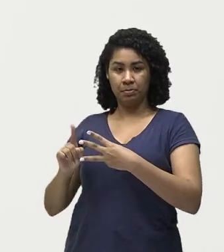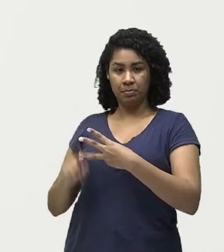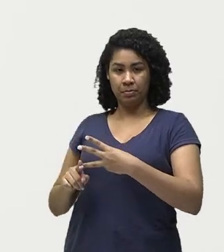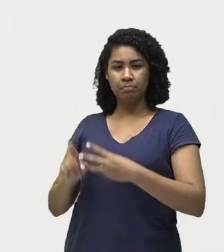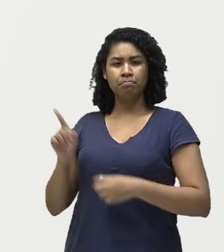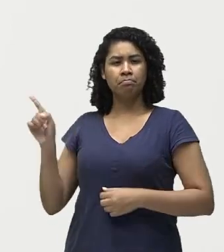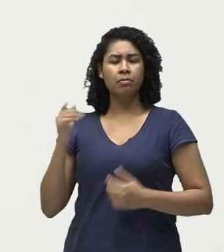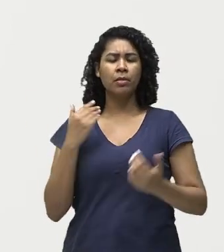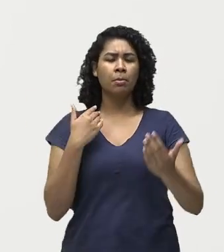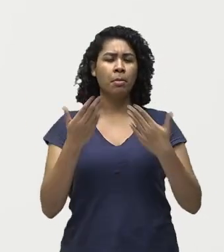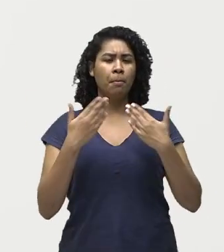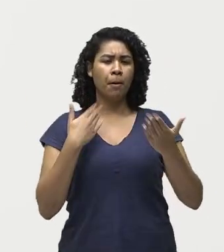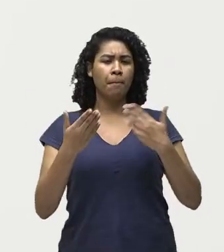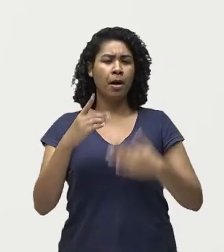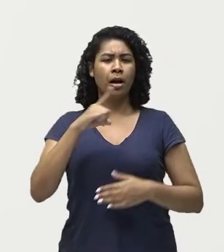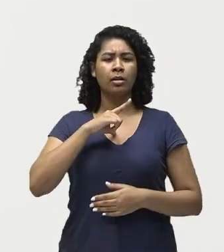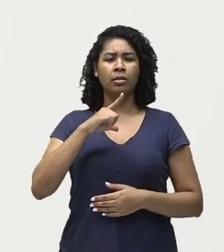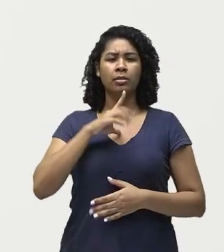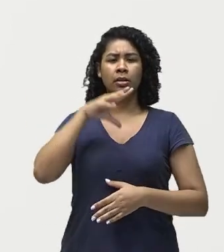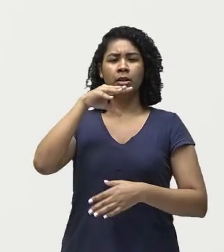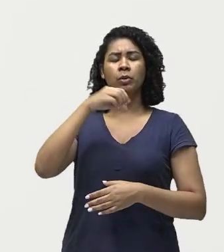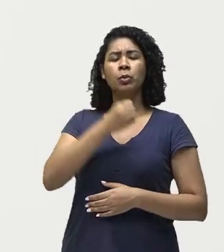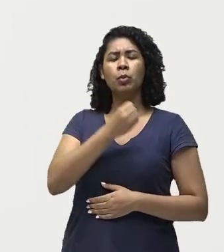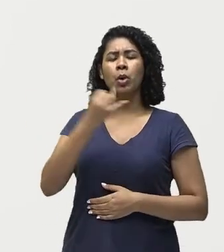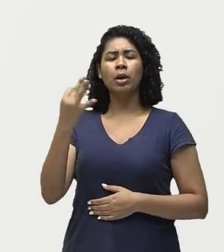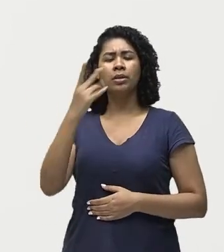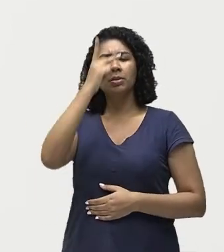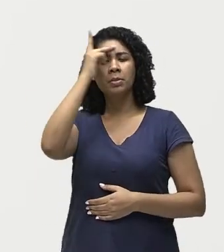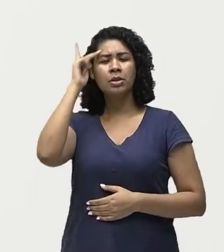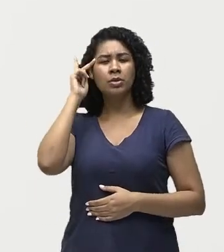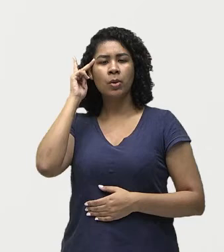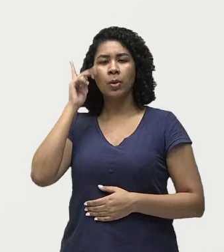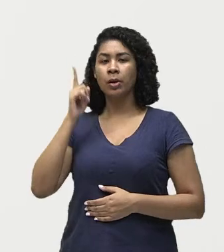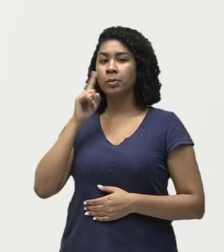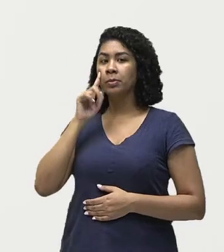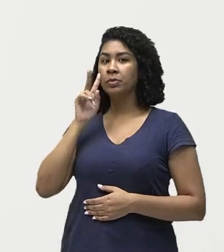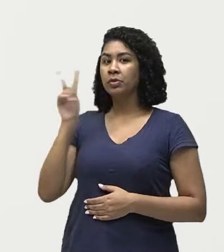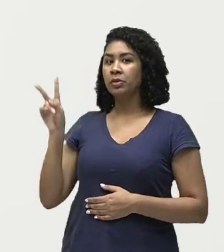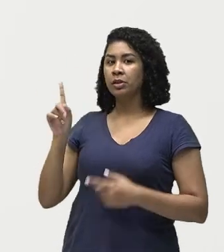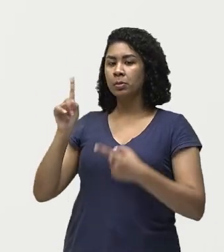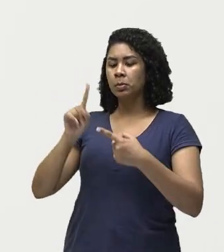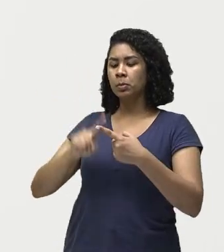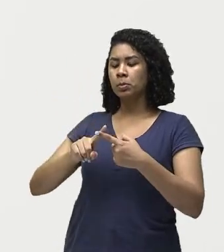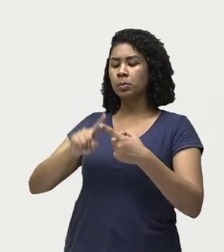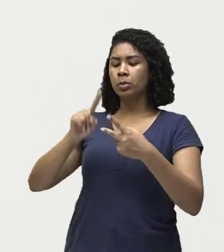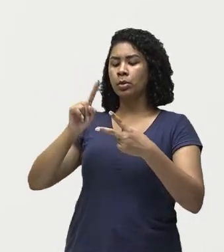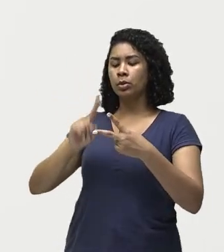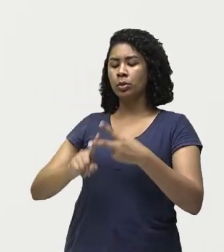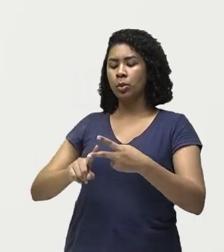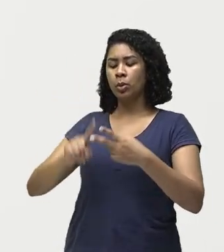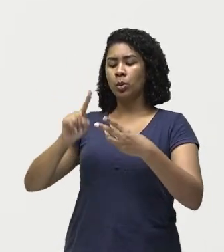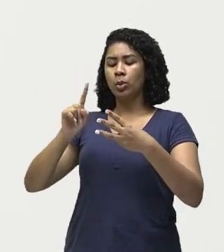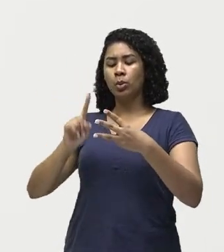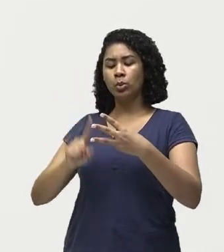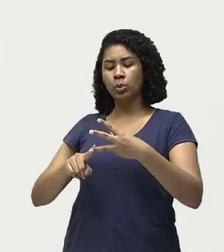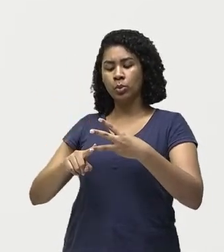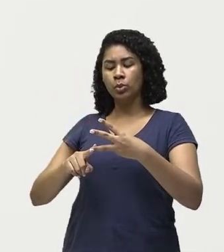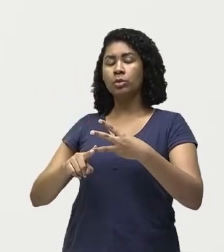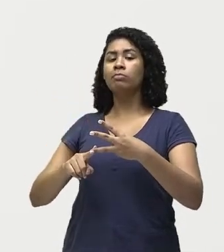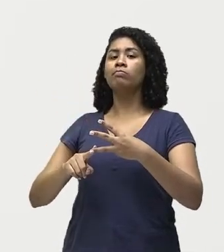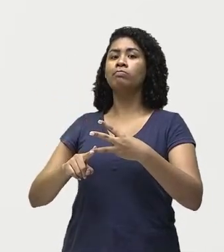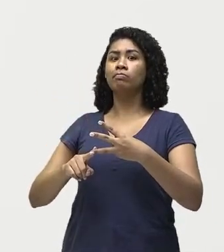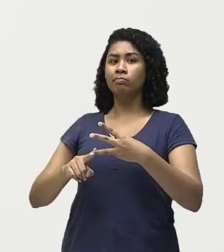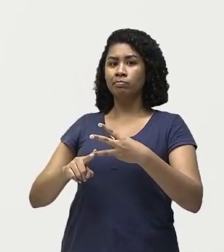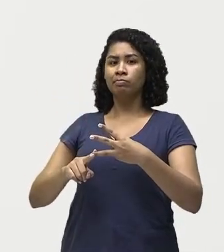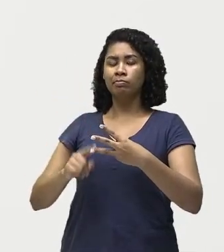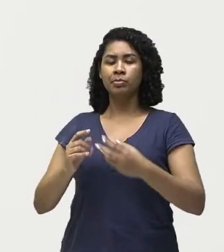só, ela falou que é Sammy, 1, Victoria, 2 and Danny, 3.